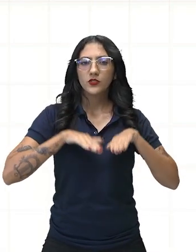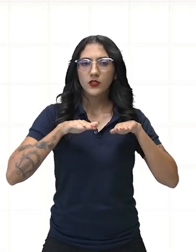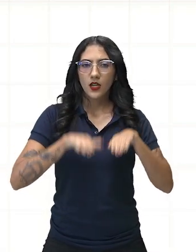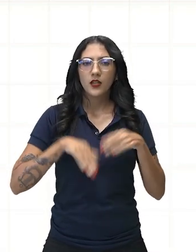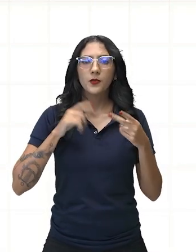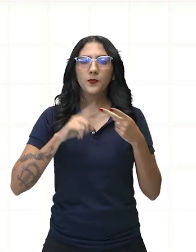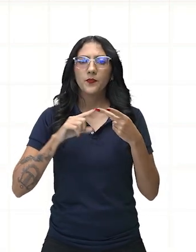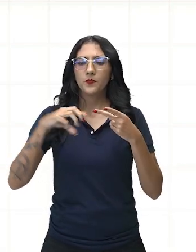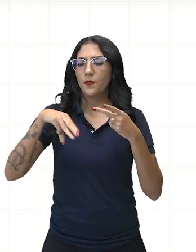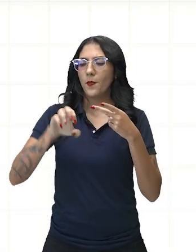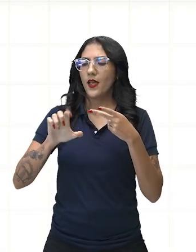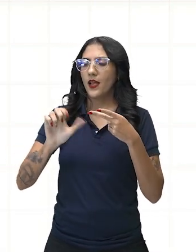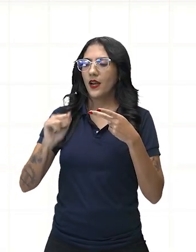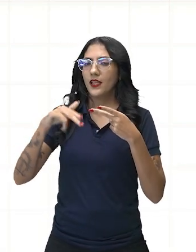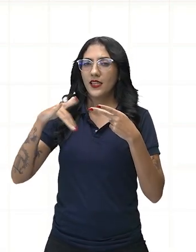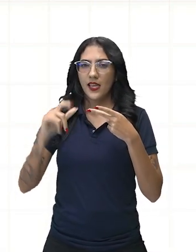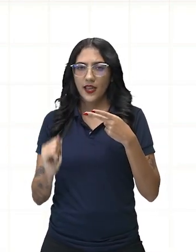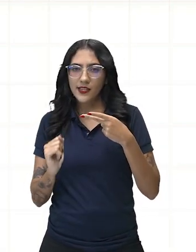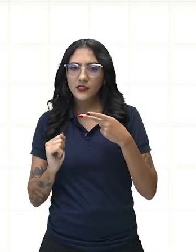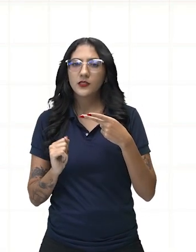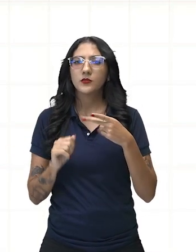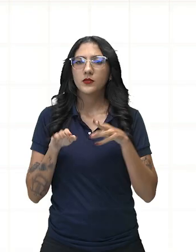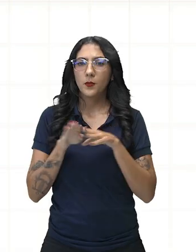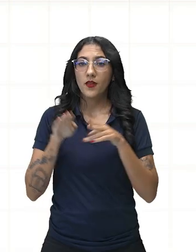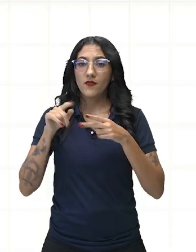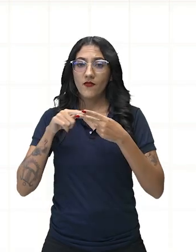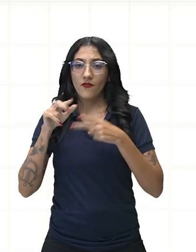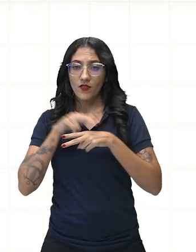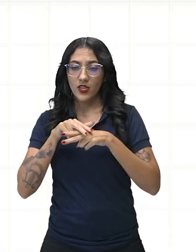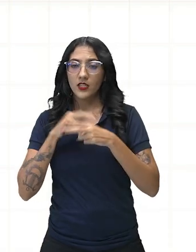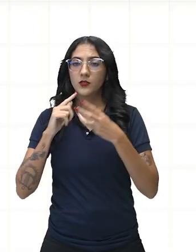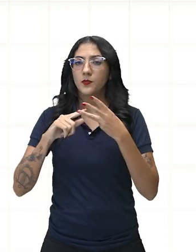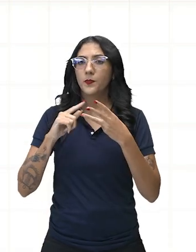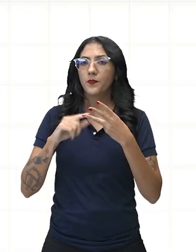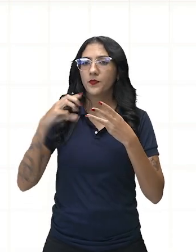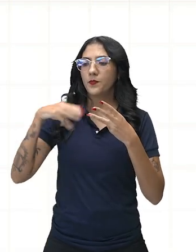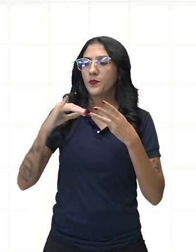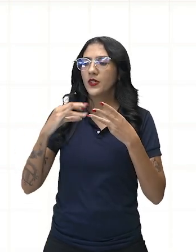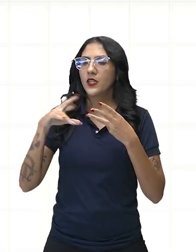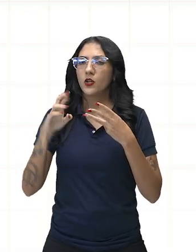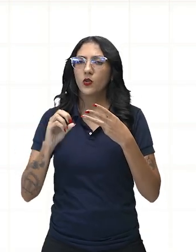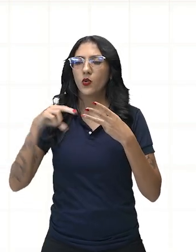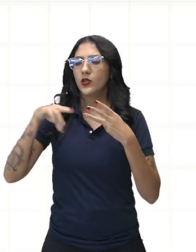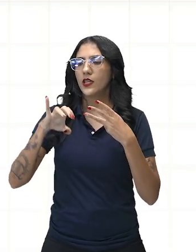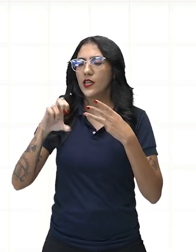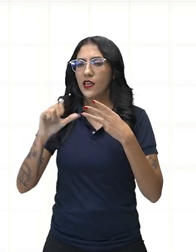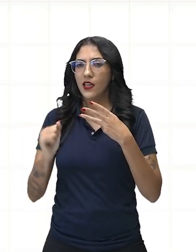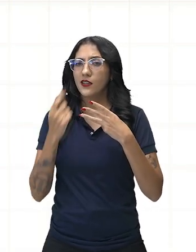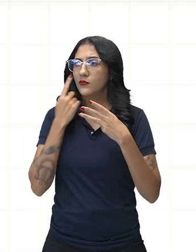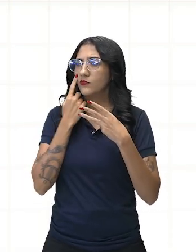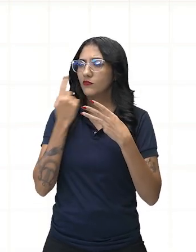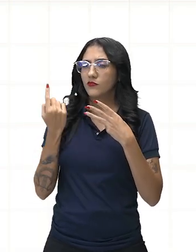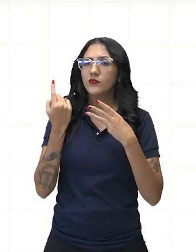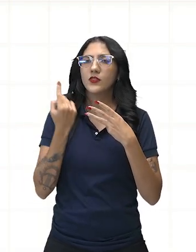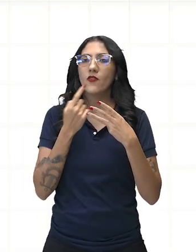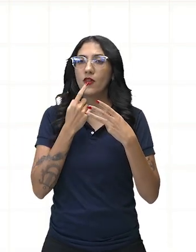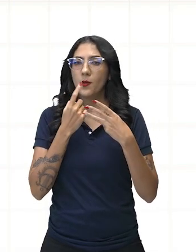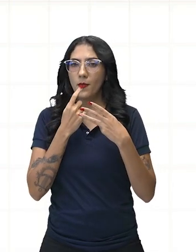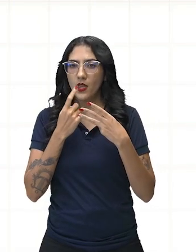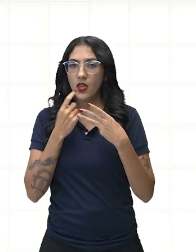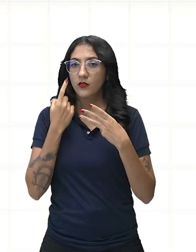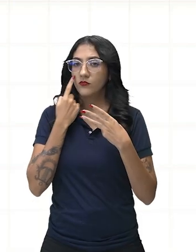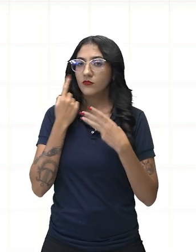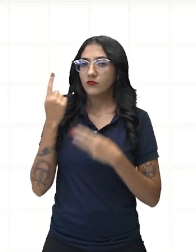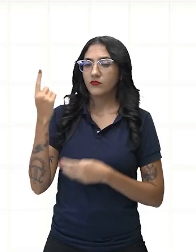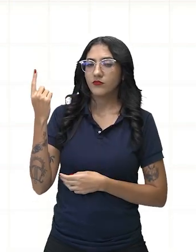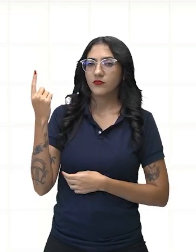a Melanésia, ou ilhas gregas, a Micronésia, que são formada ali basicamente por pequenas ilhas, e ela está